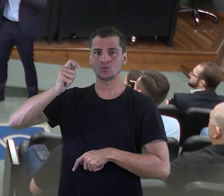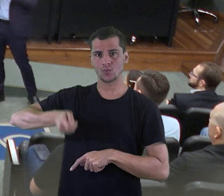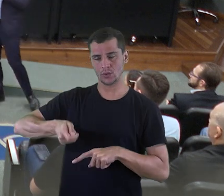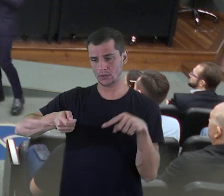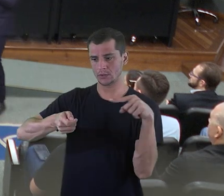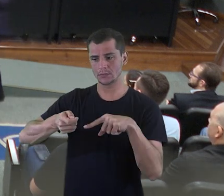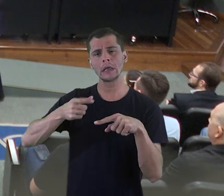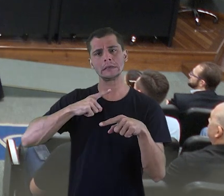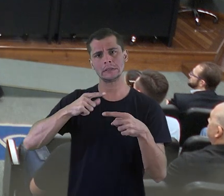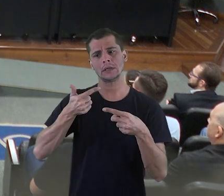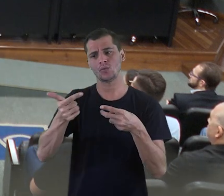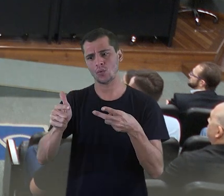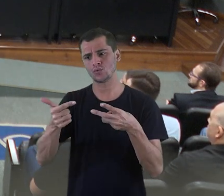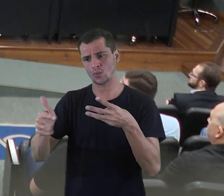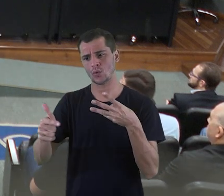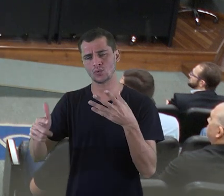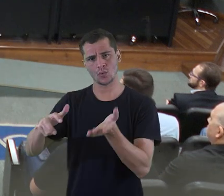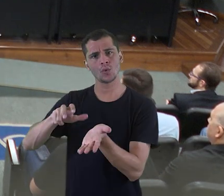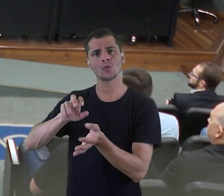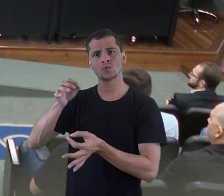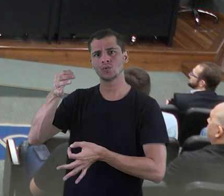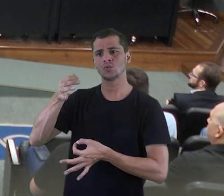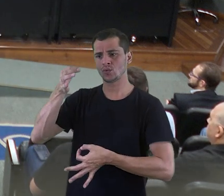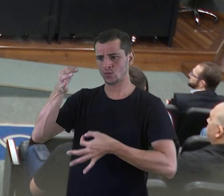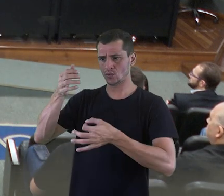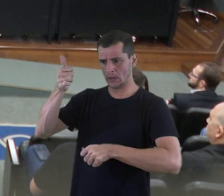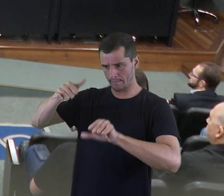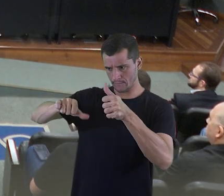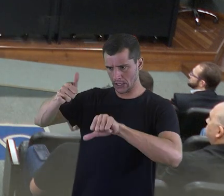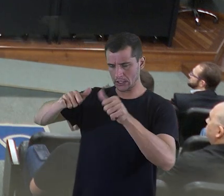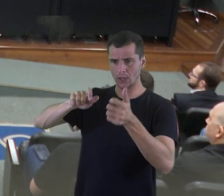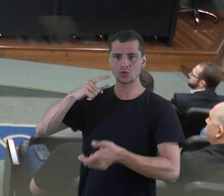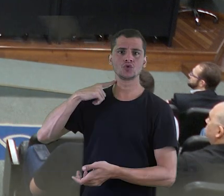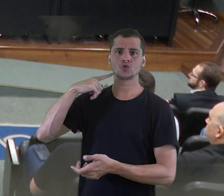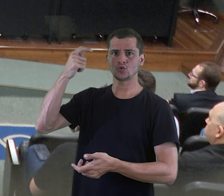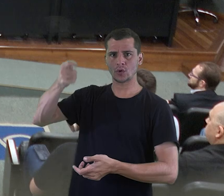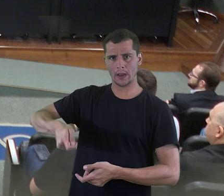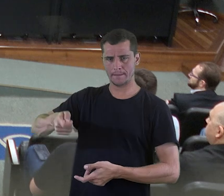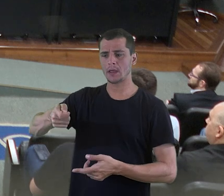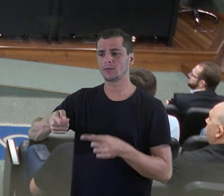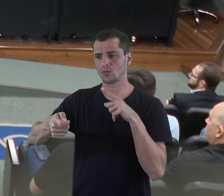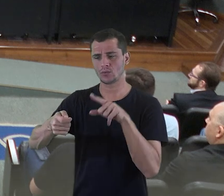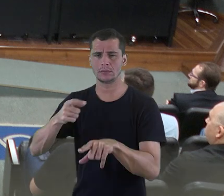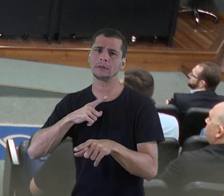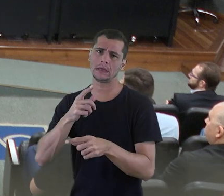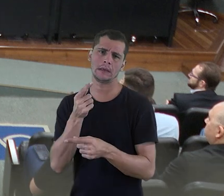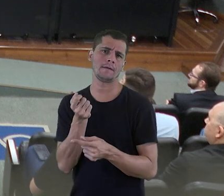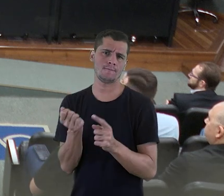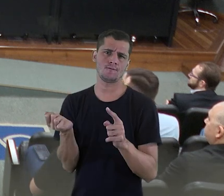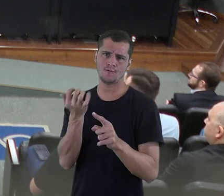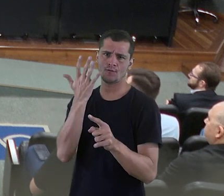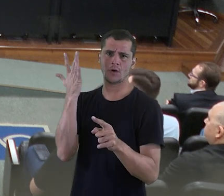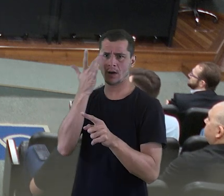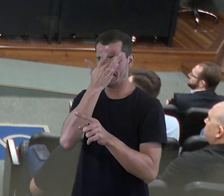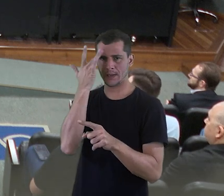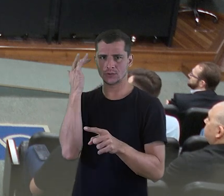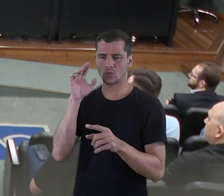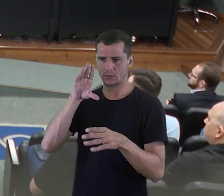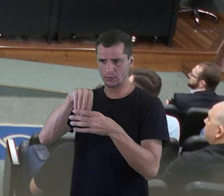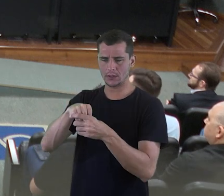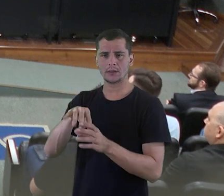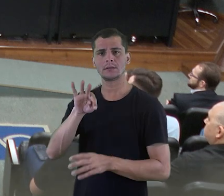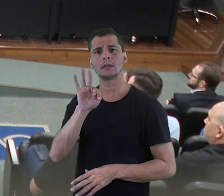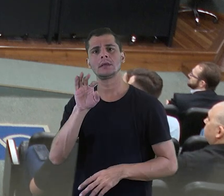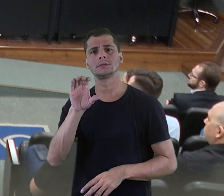o Benjamin vários outros no TCU julgou o seguinte deixou de aplicar a penalidade numa pregoeira porque se